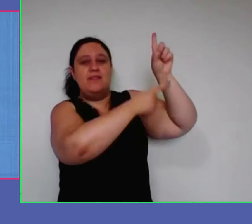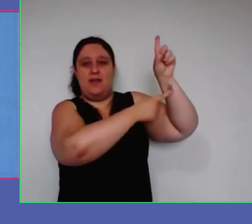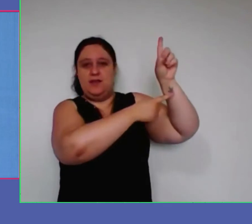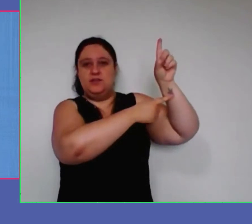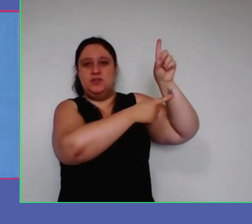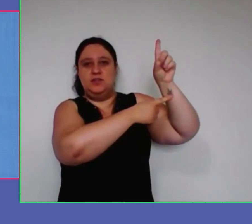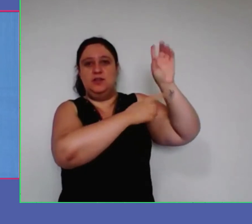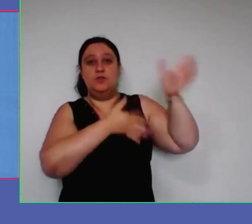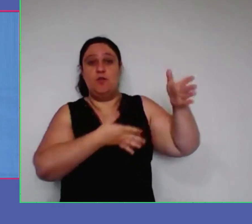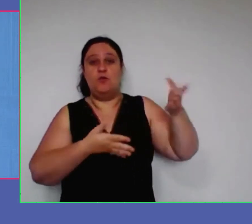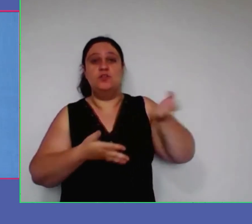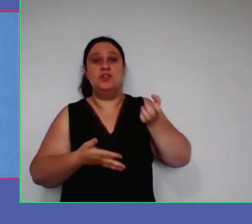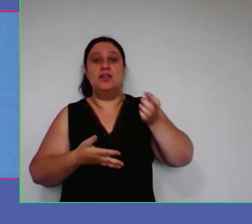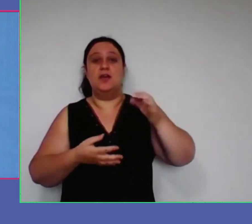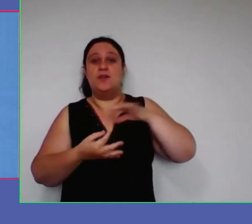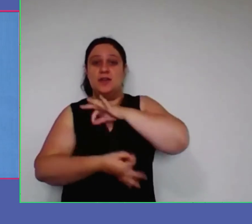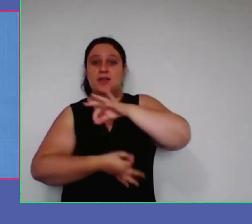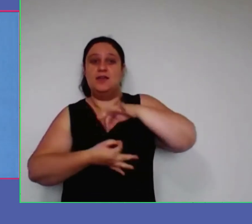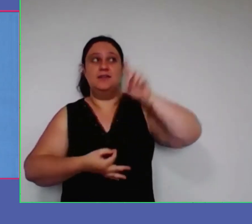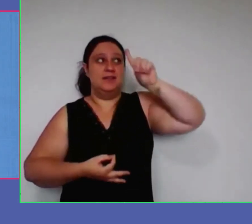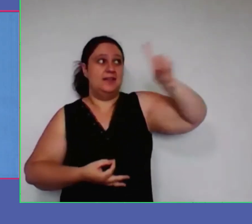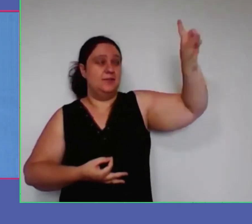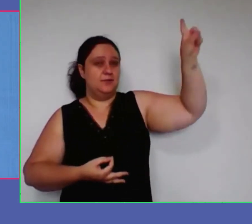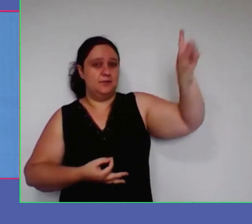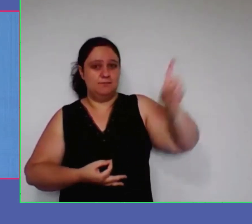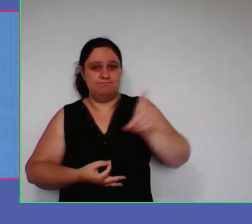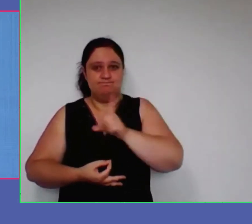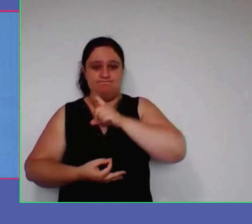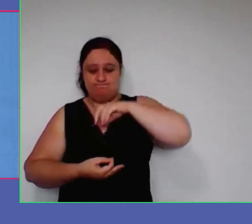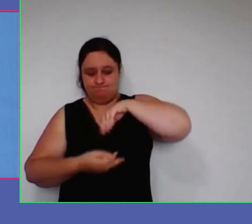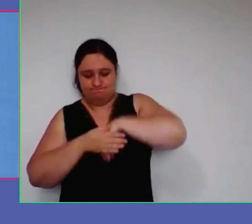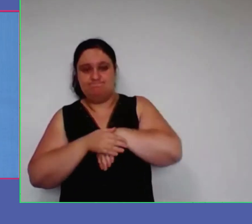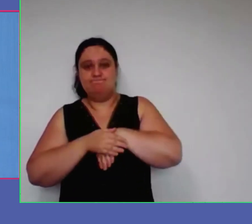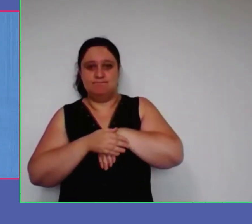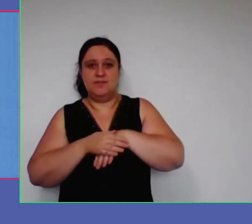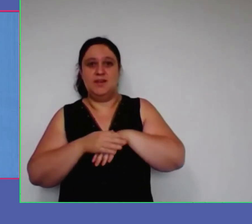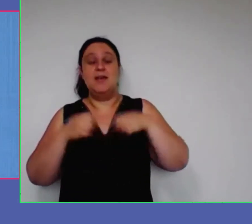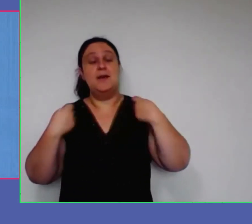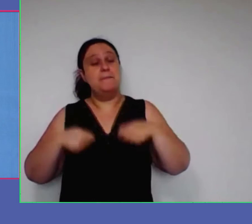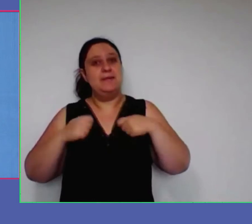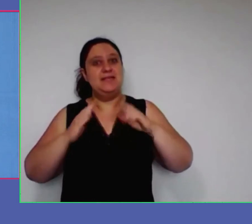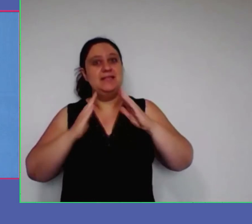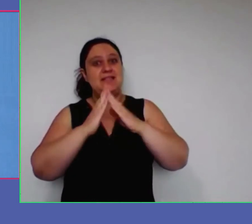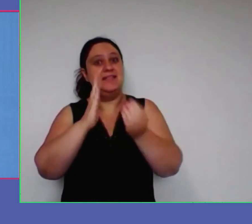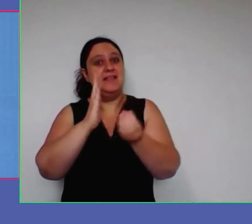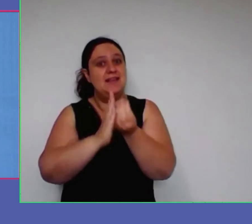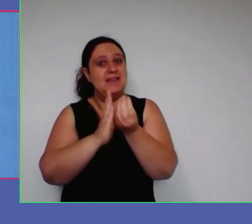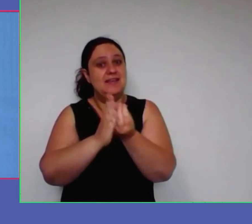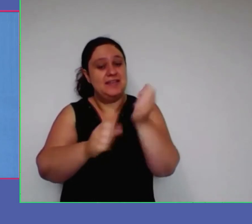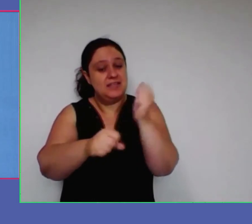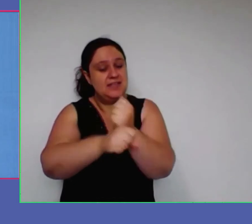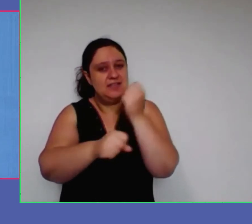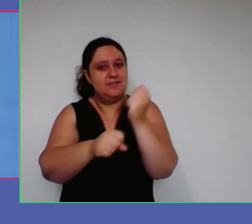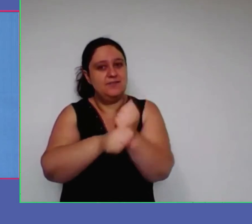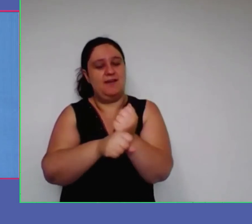precisa de uma igreja edificada, para que Ele possa habitar nela. Os irmãos